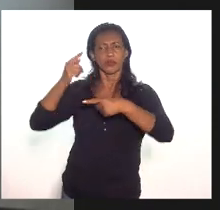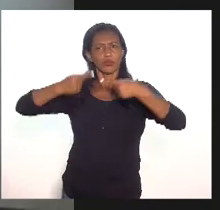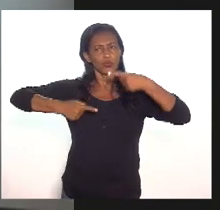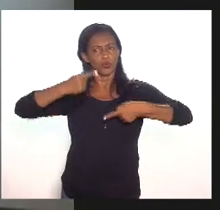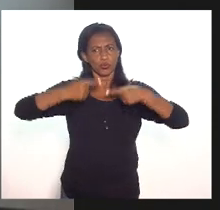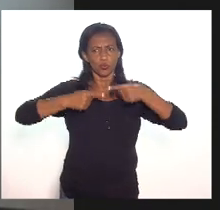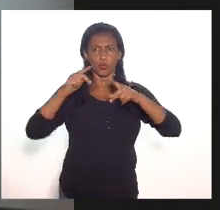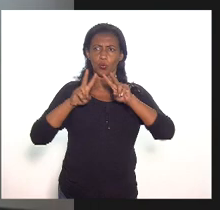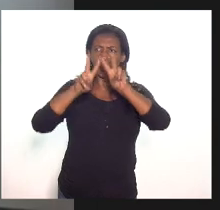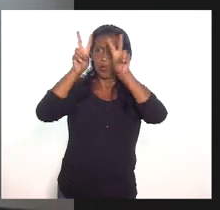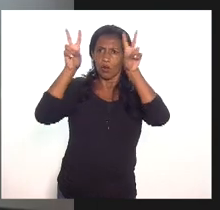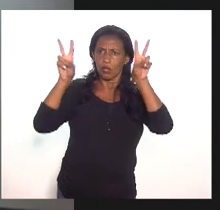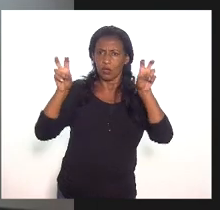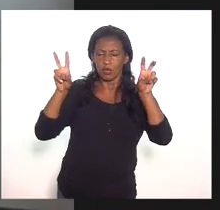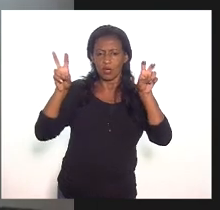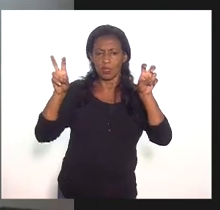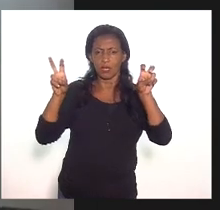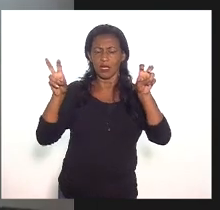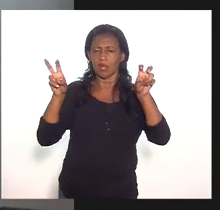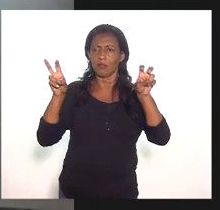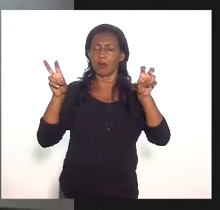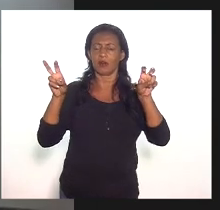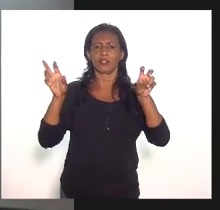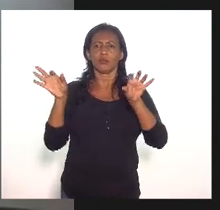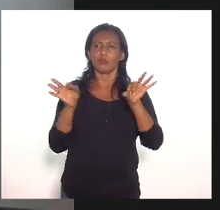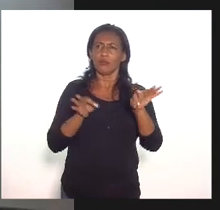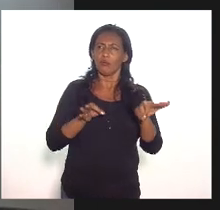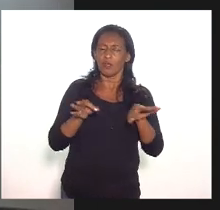tema com uma maneira muito